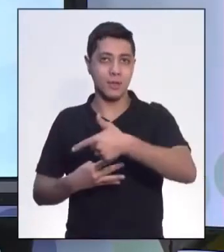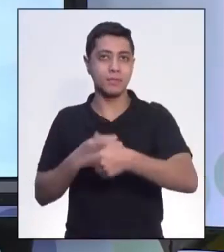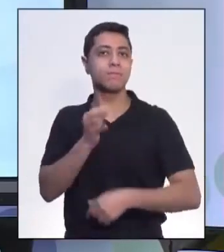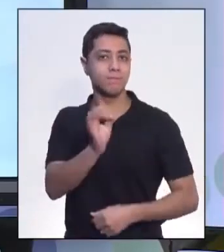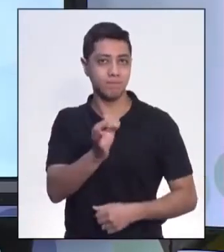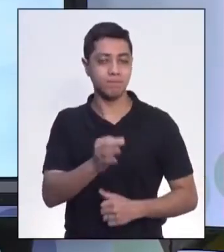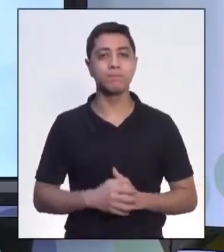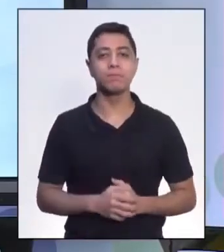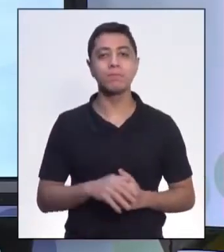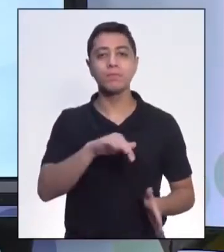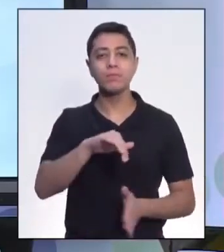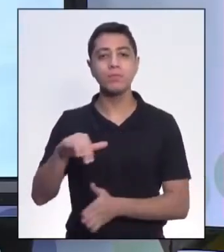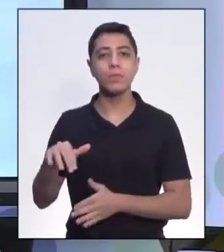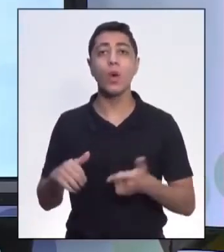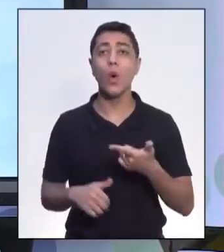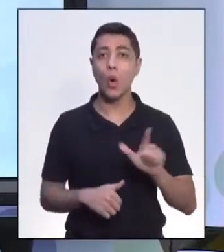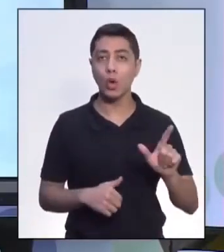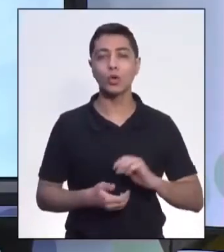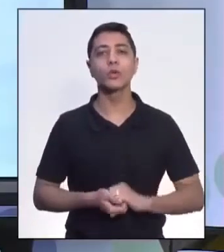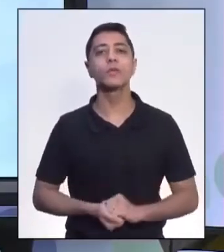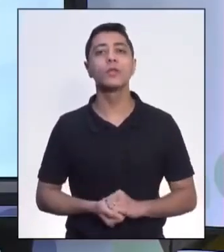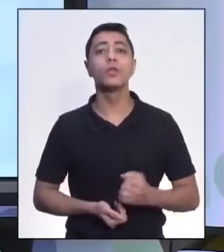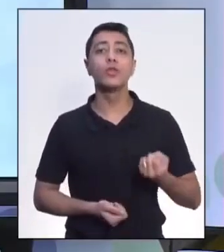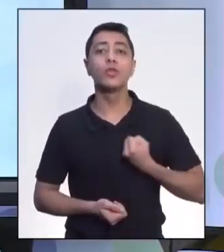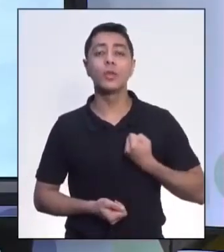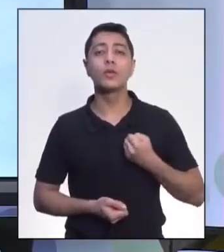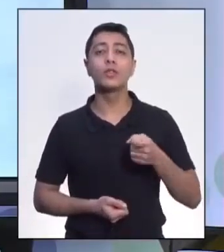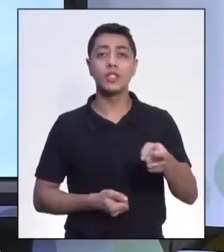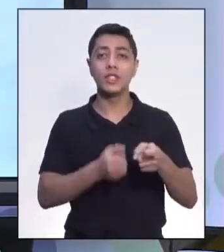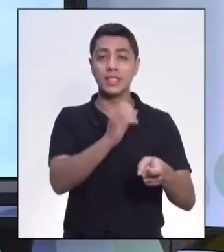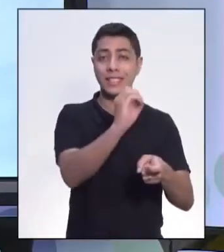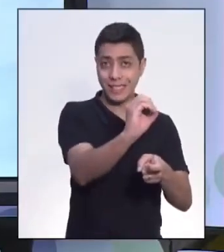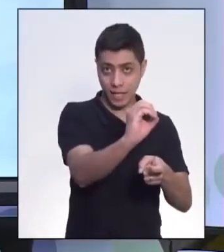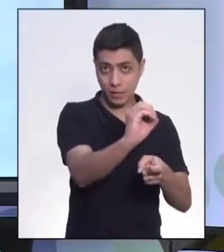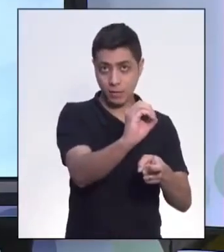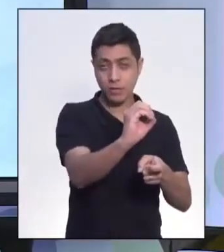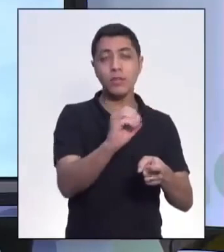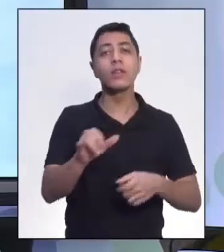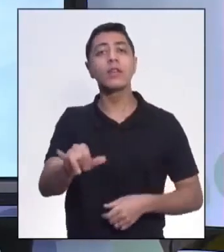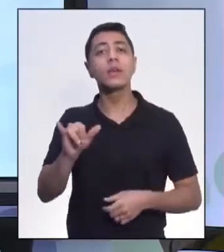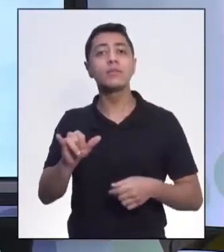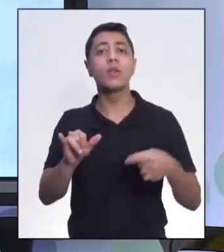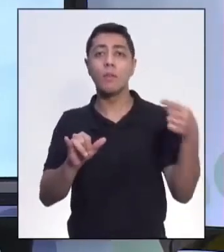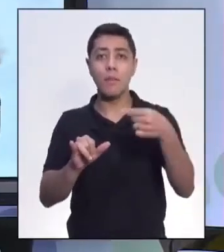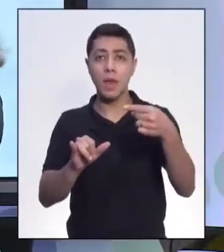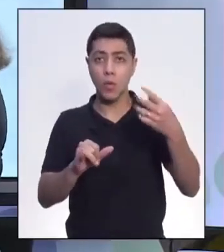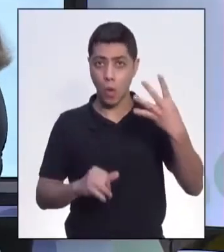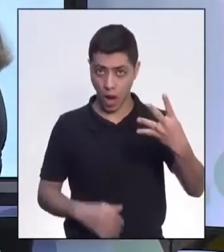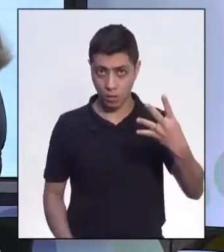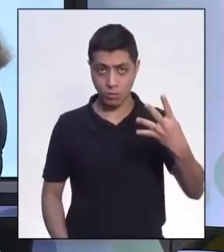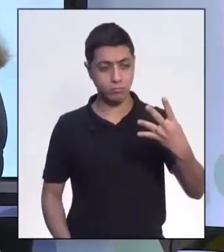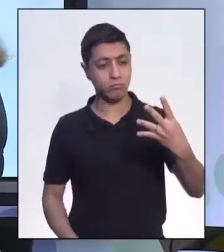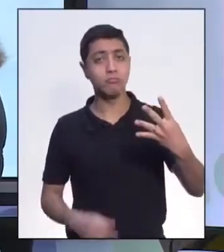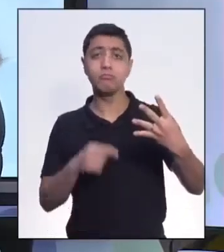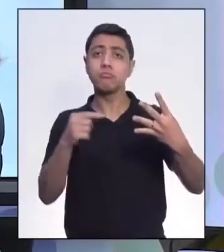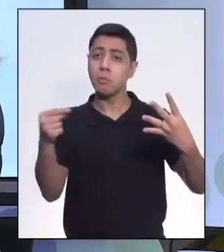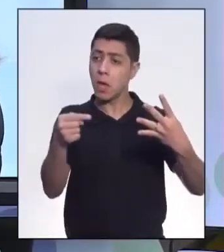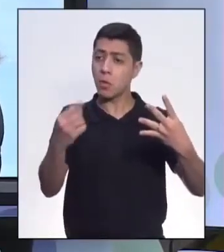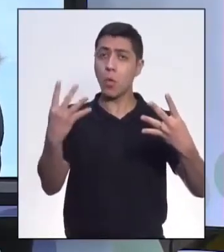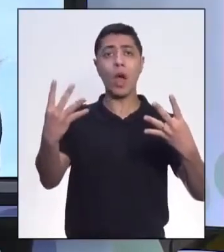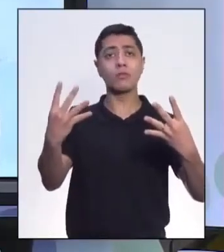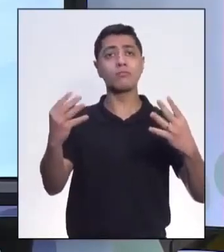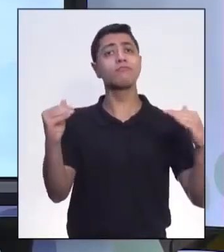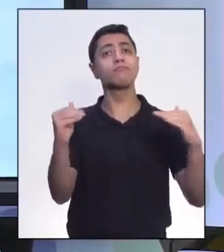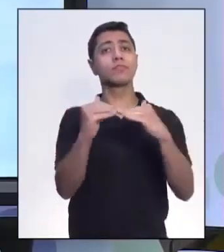menos 4 é maior ou igual a menos 4? Menos 4 é igual a menos 4. Pegando o número 1, o 1 está ligado